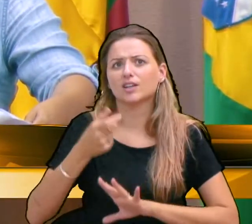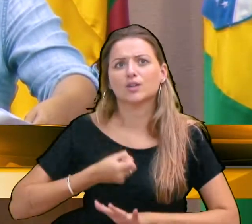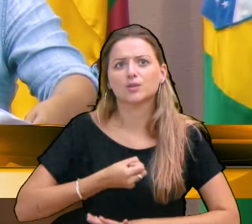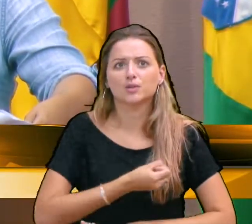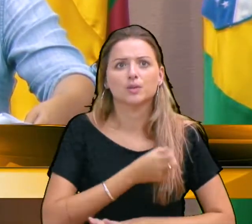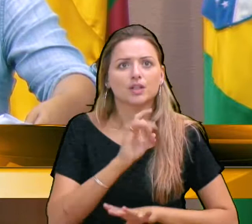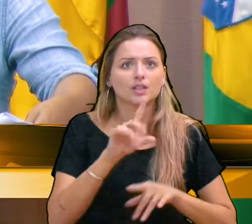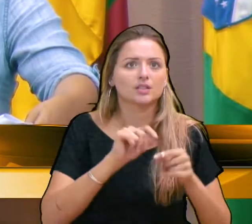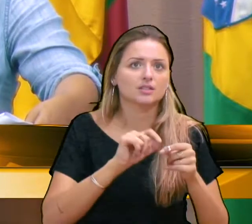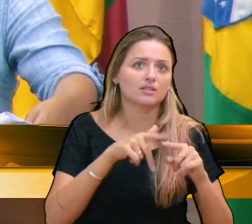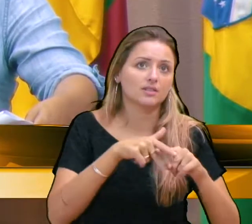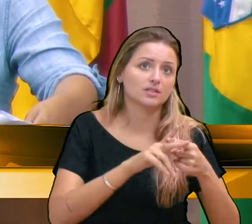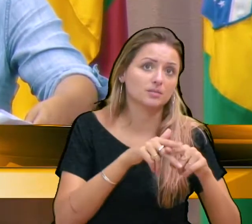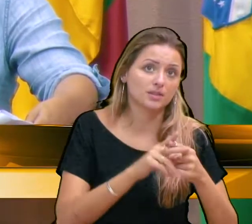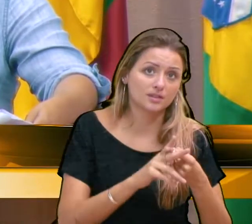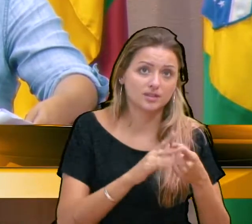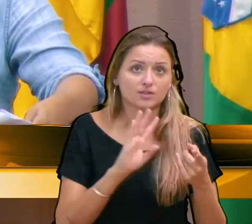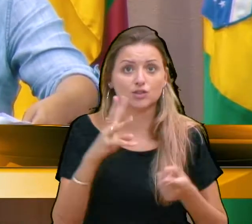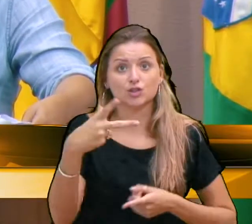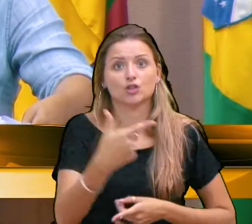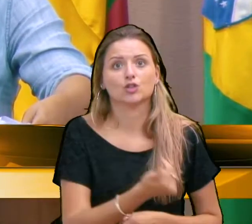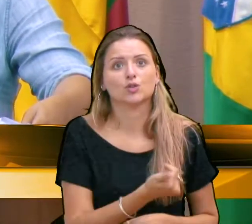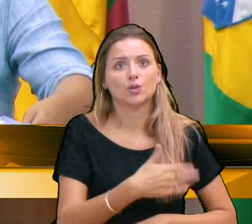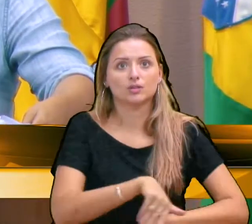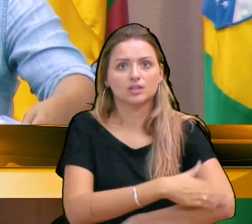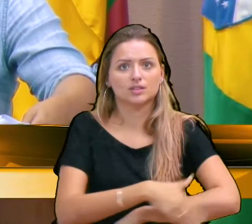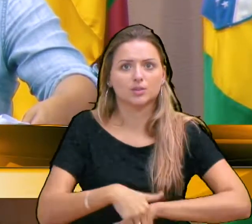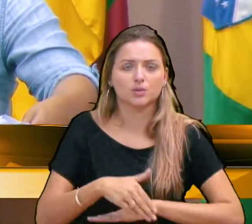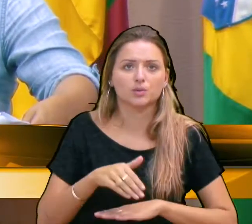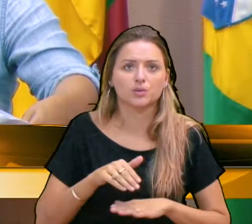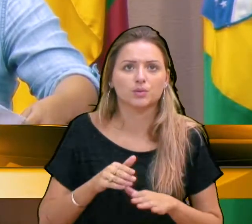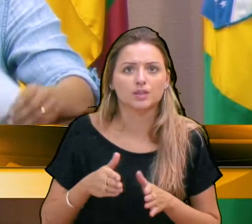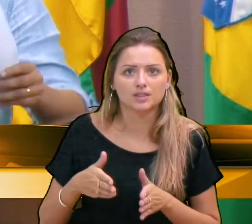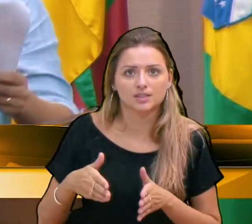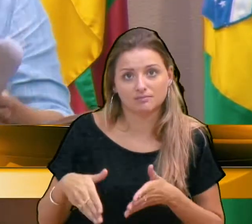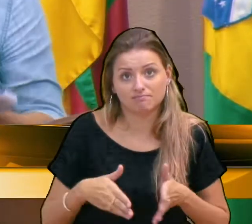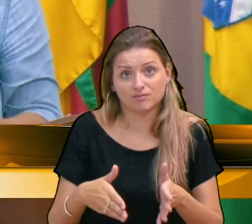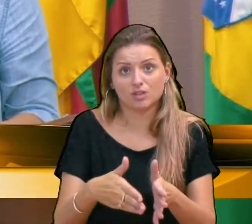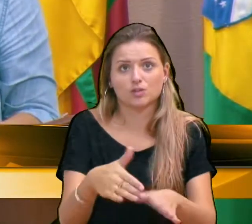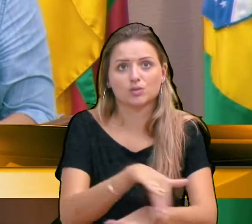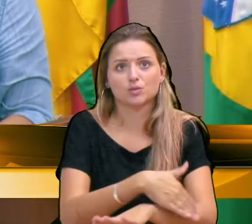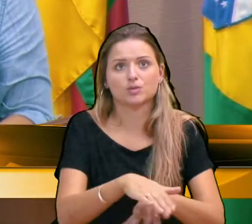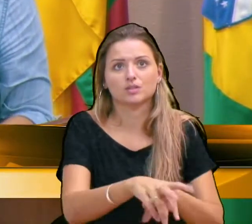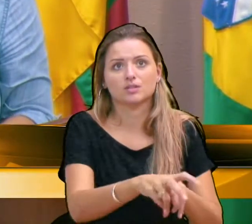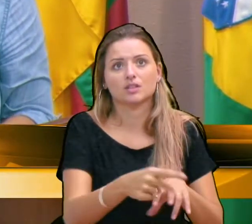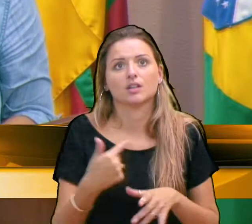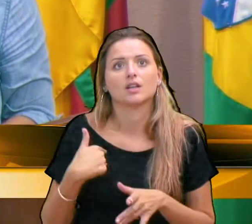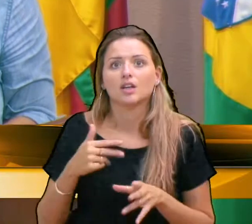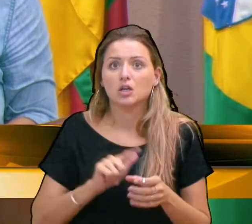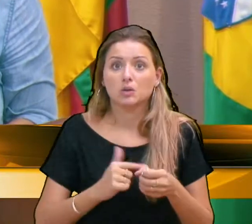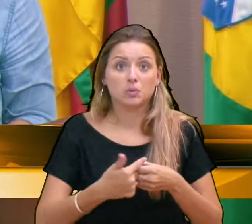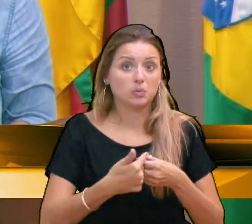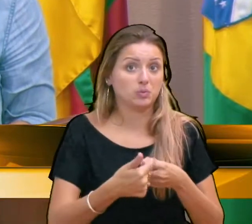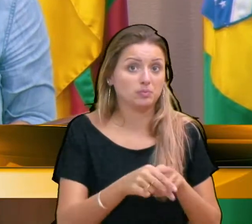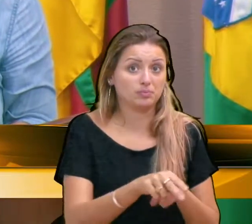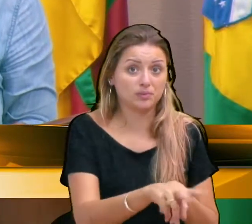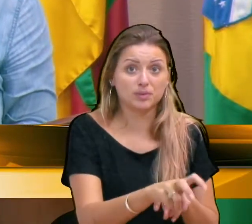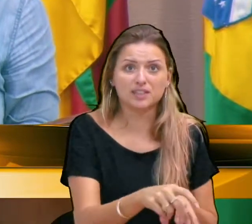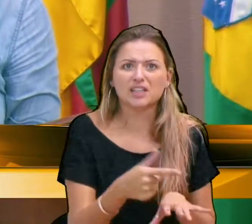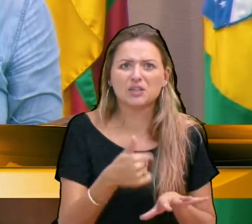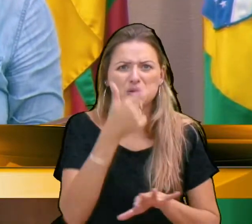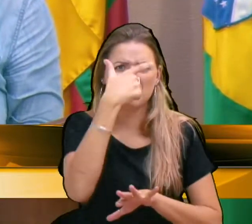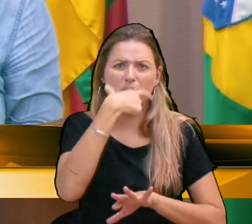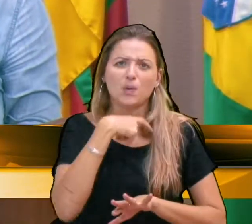a manutenção 3 vezes de todas as estradas do interior? Não dá, né? Não dá. Imagina, o interior deve estar